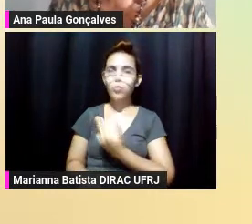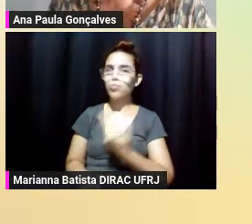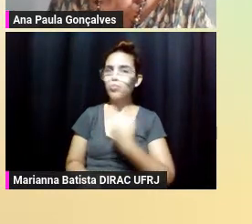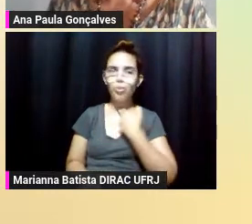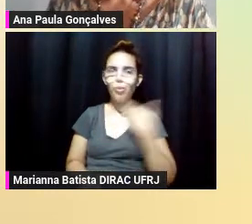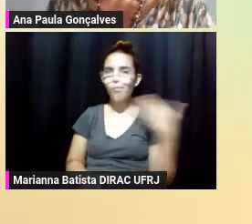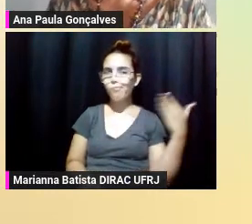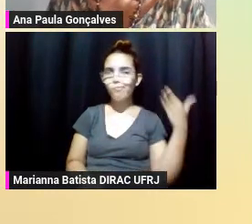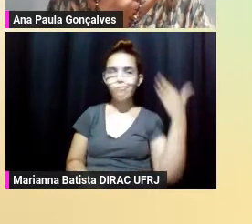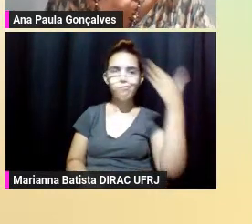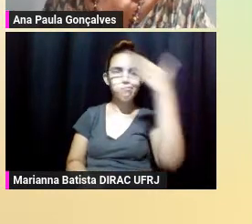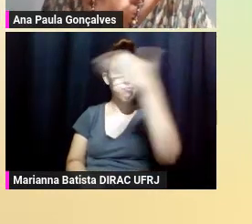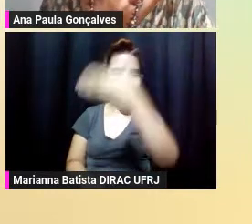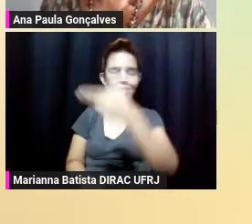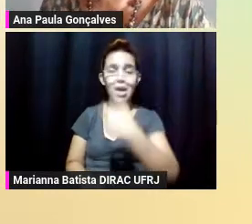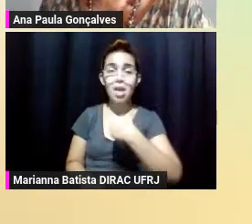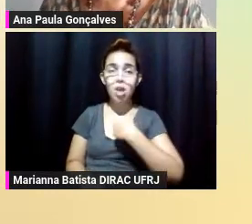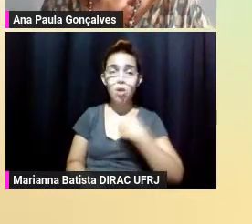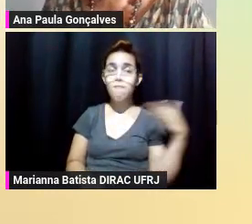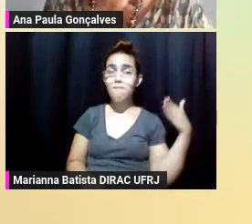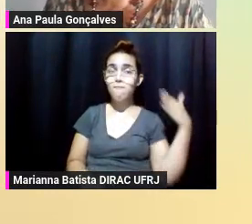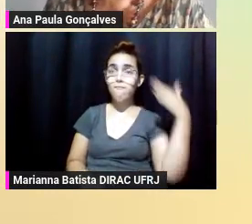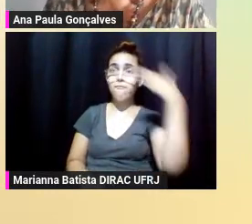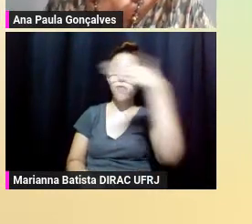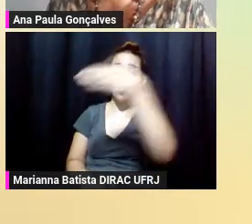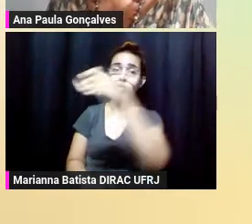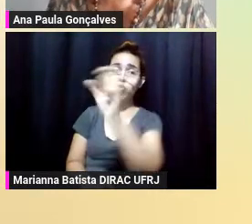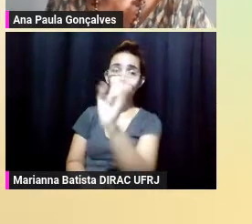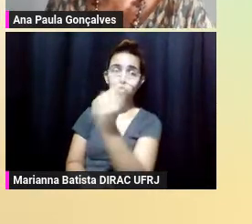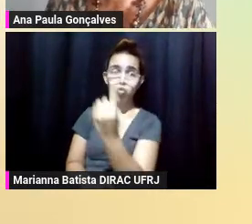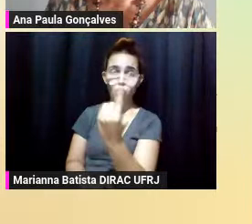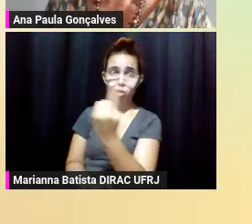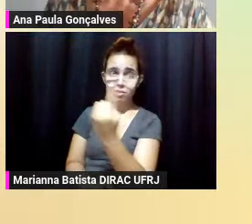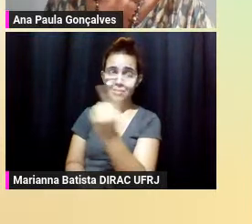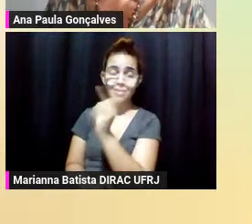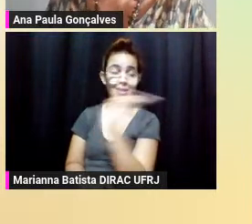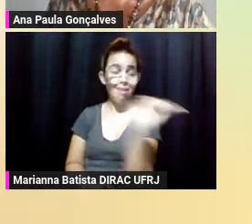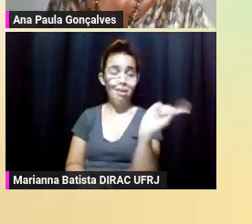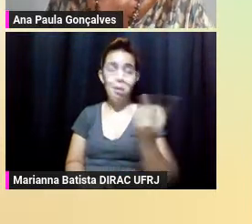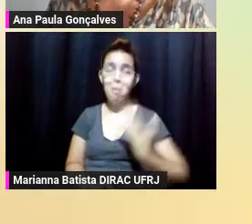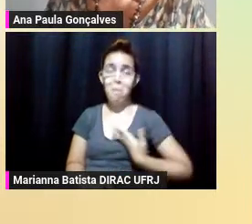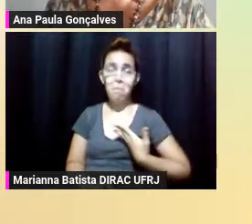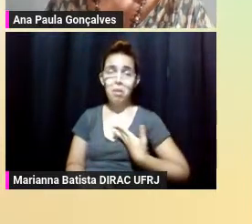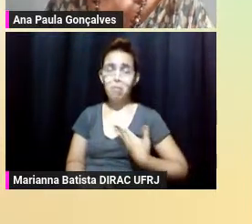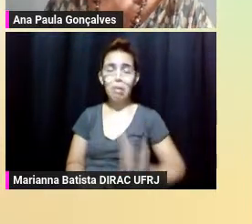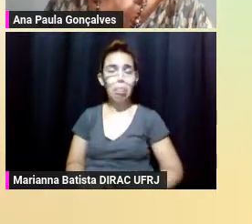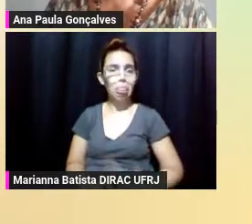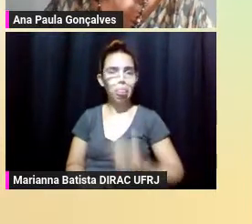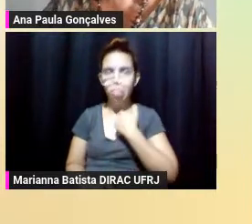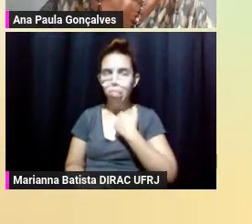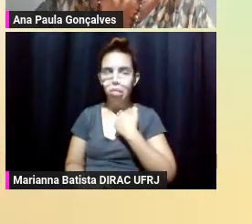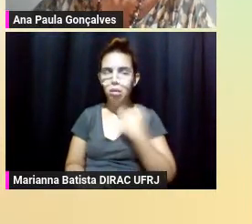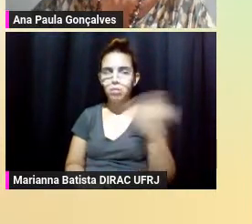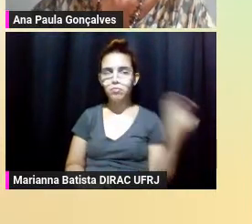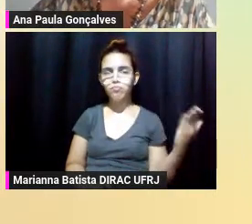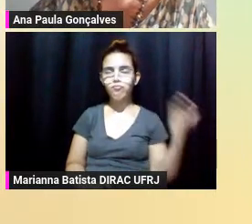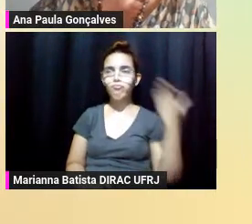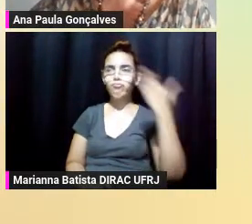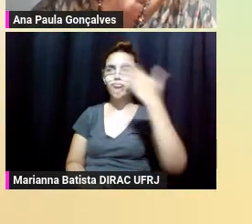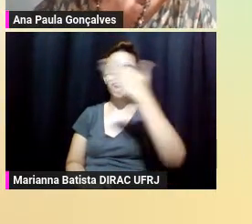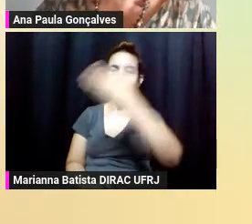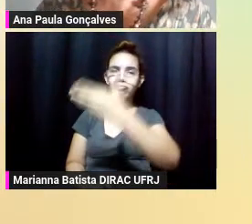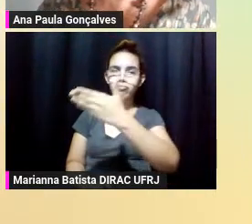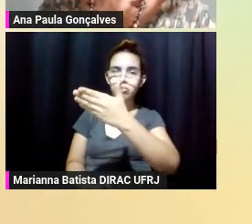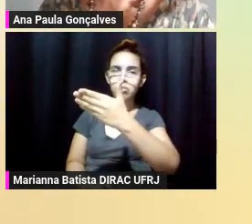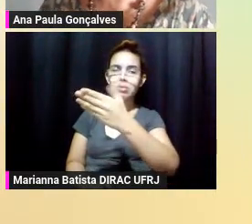sozinha. Só que eu tinha uma amiga, Eloa, que até hoje temos contato, que tinha